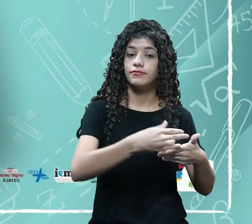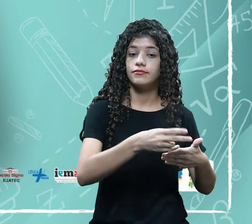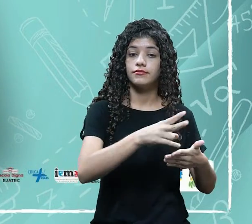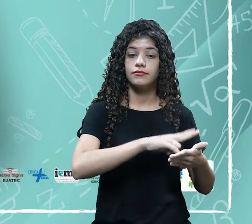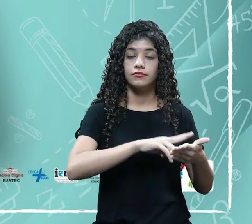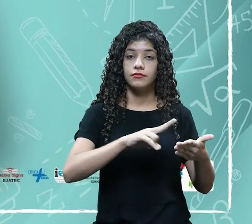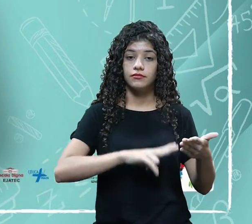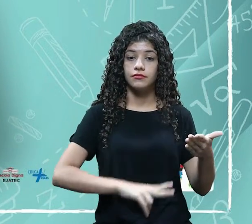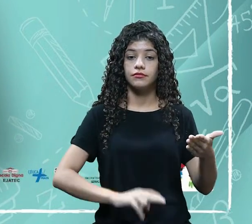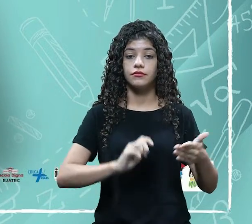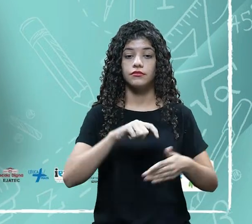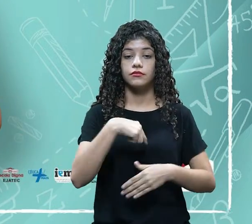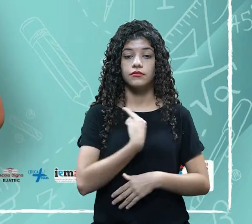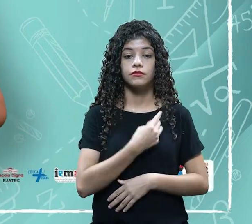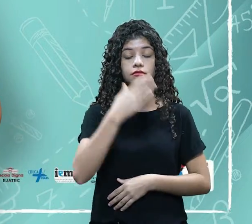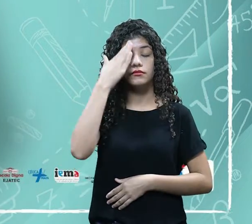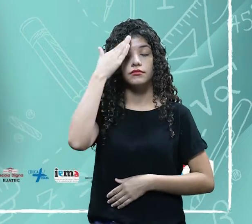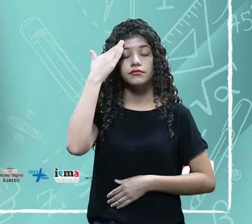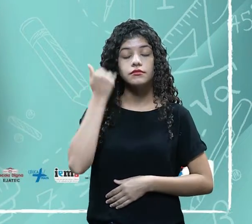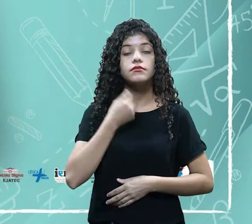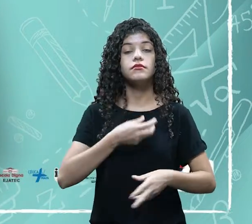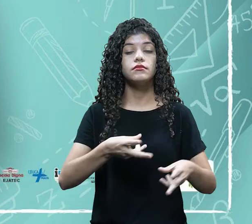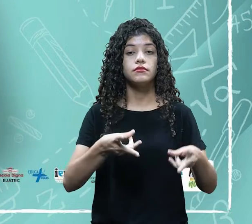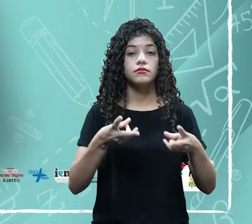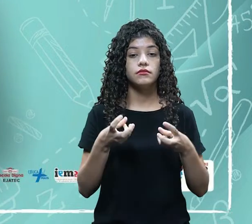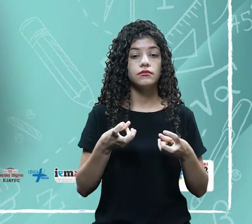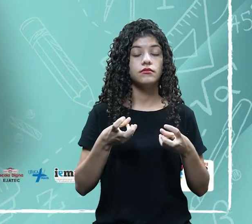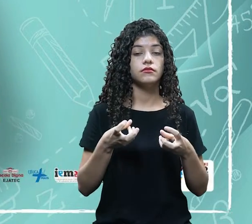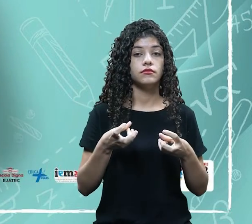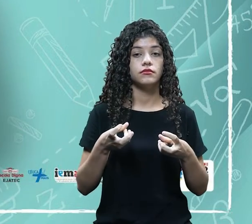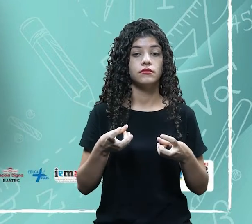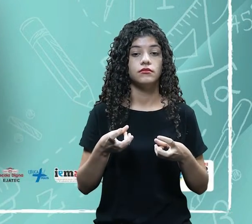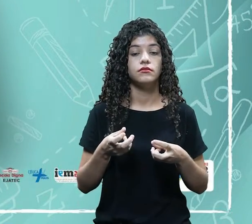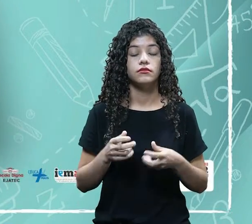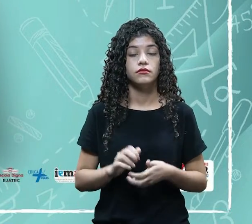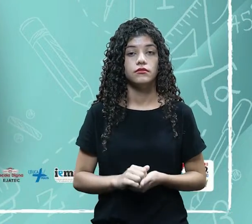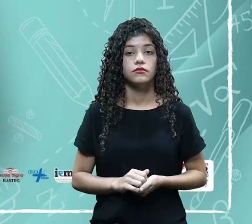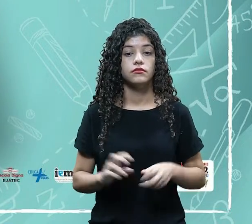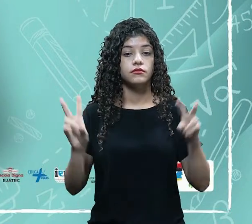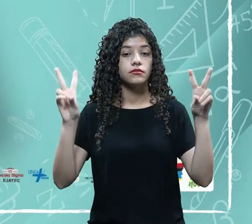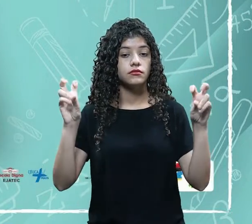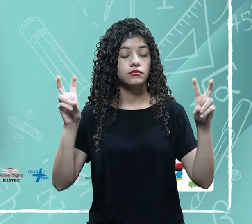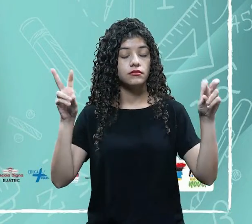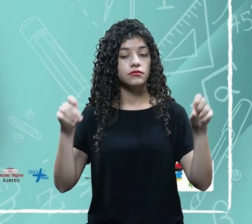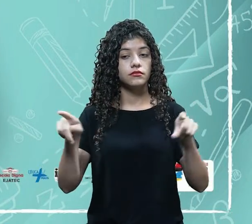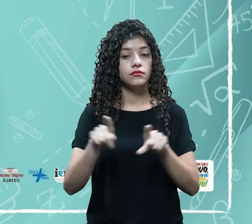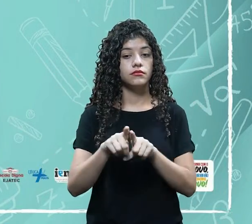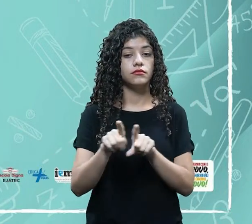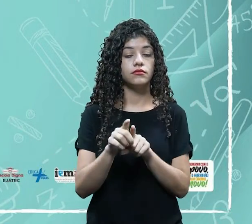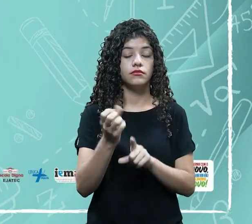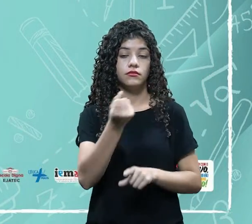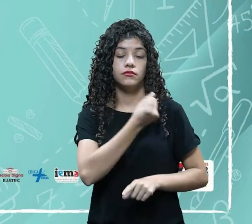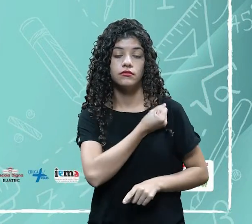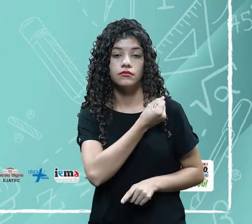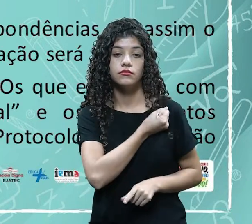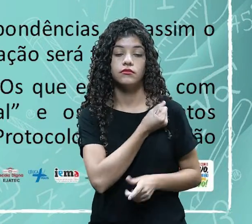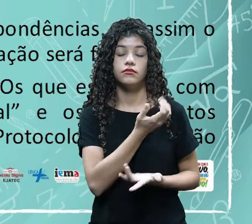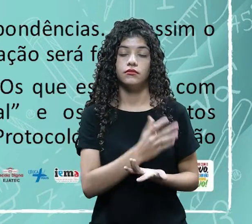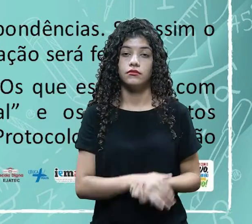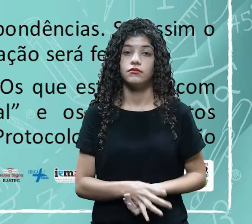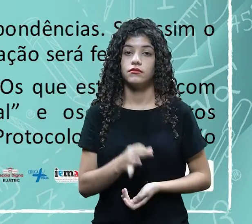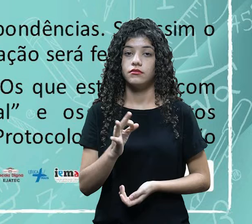o documento é que a gente vai saber, vai identificar, né, o assunto e classificar da maneira